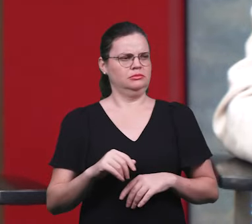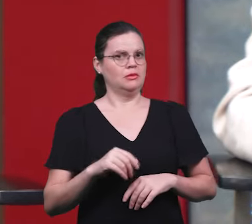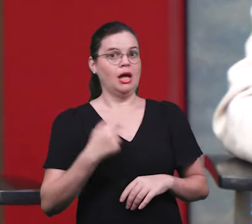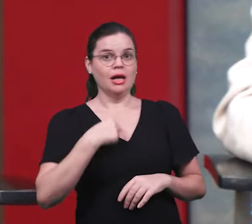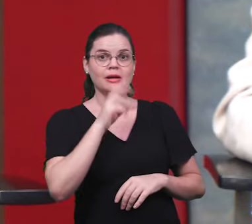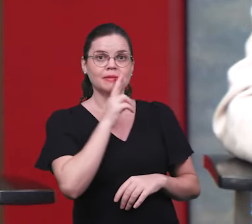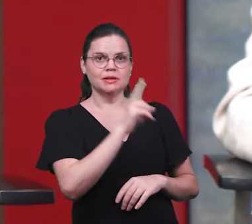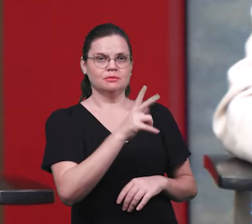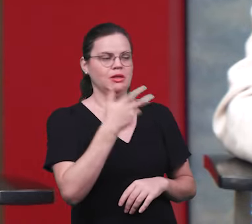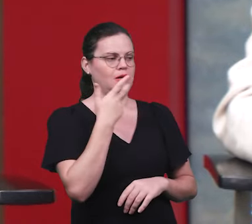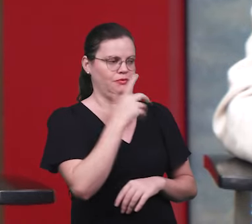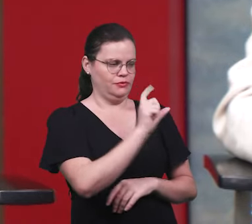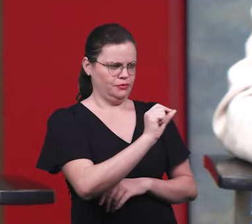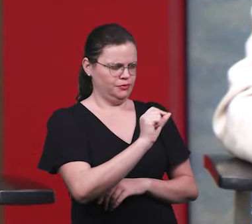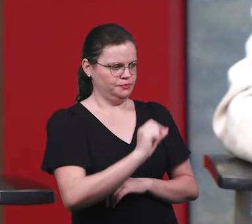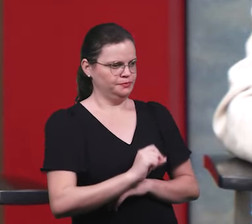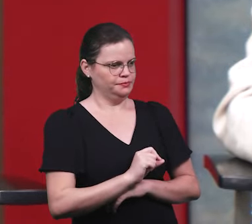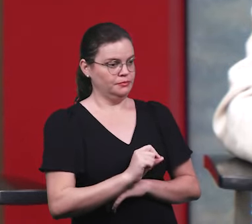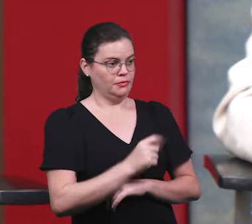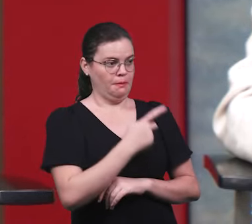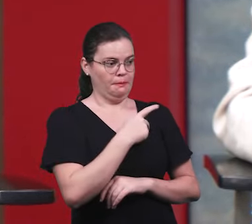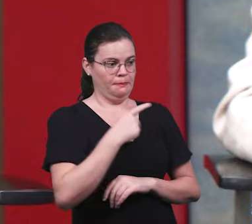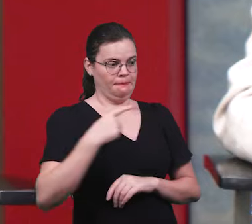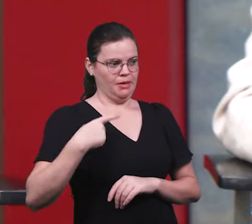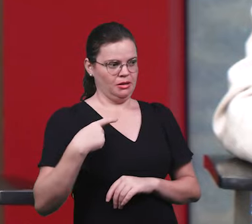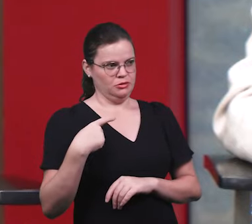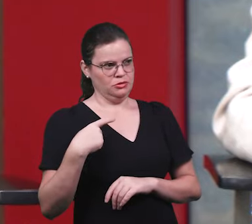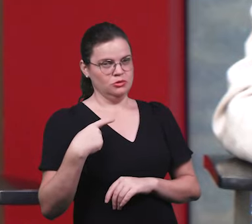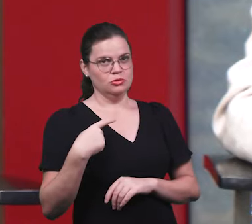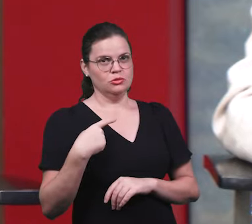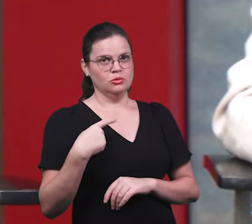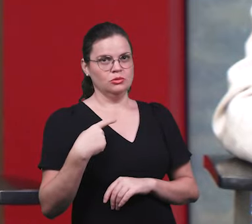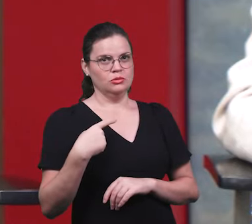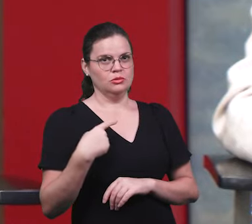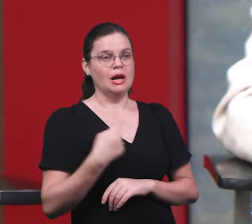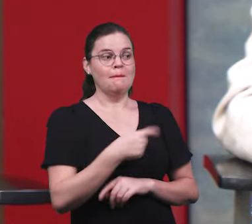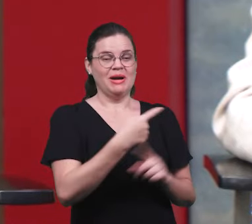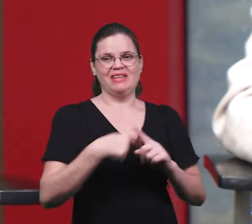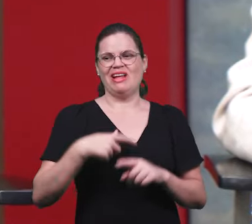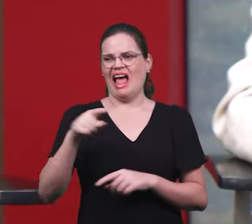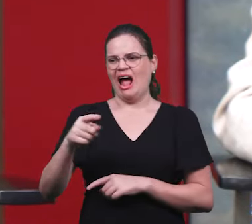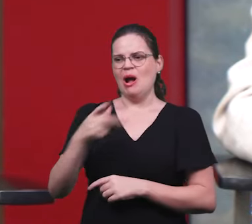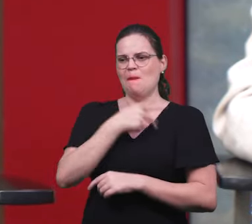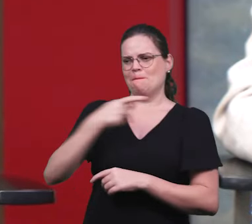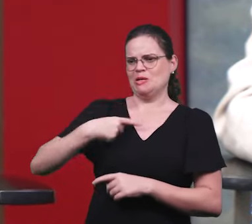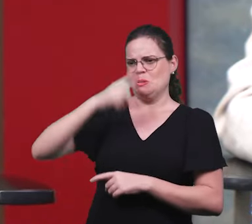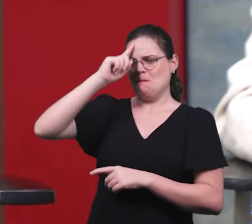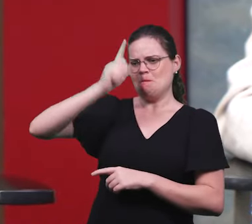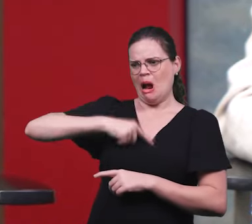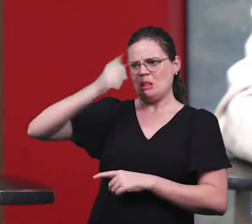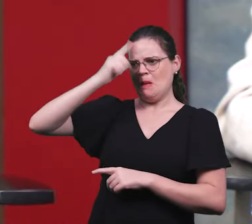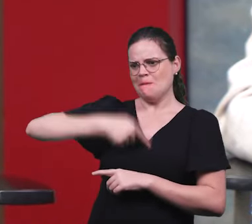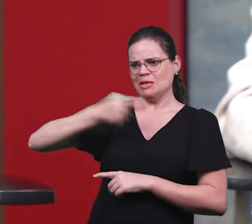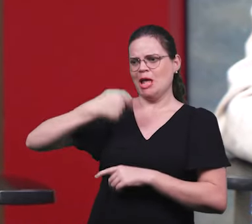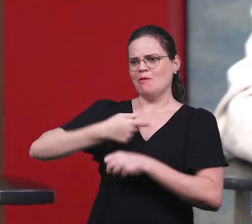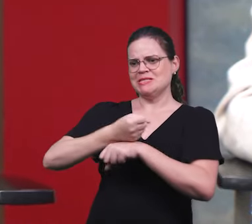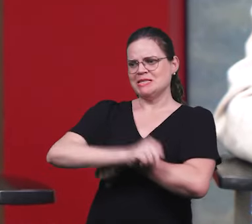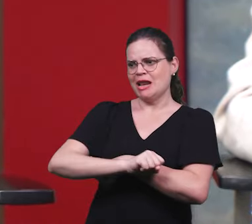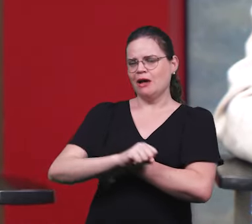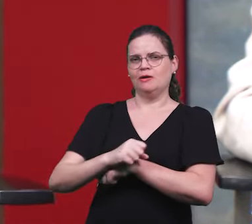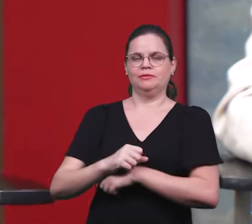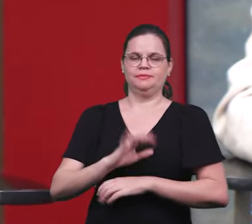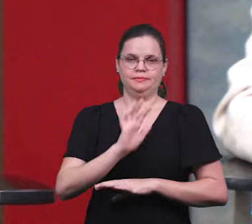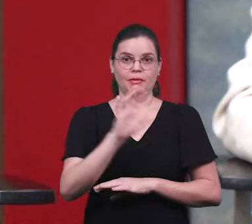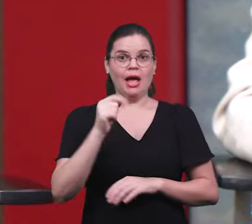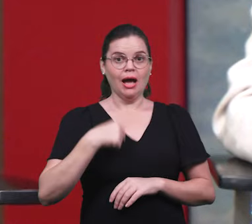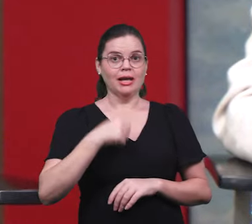assim: olha, deixa eu te falar uma coisa, os pastores aí me impunham um monte de coisa, eu era um escravo, eu não sei o que. Ela disse: olha,